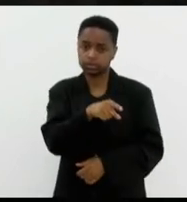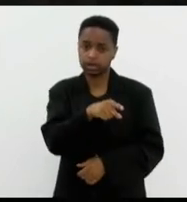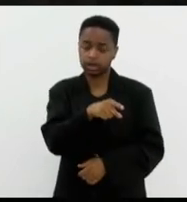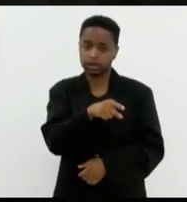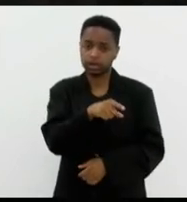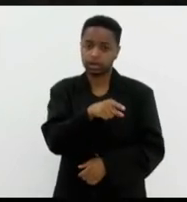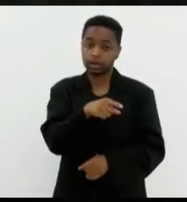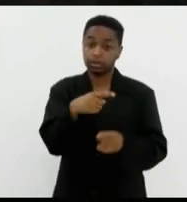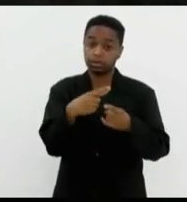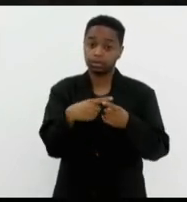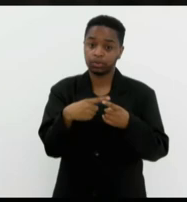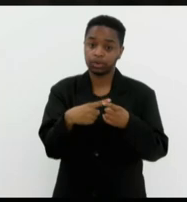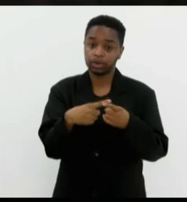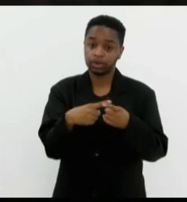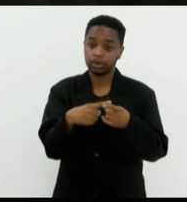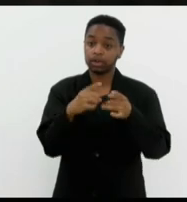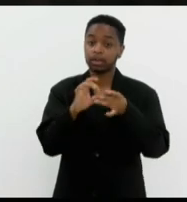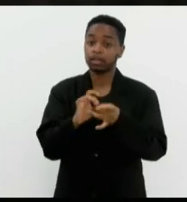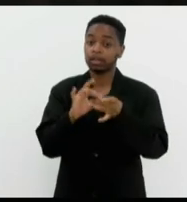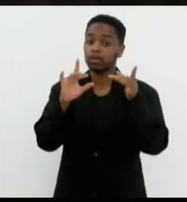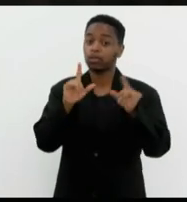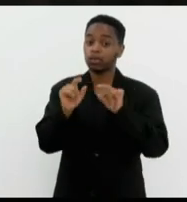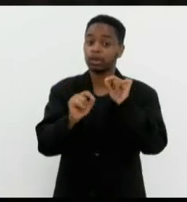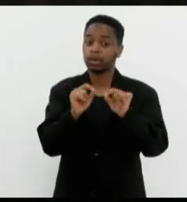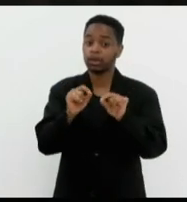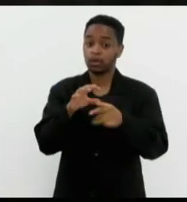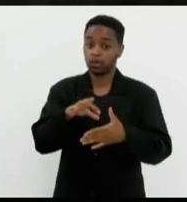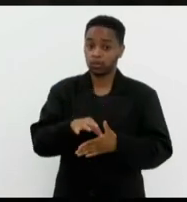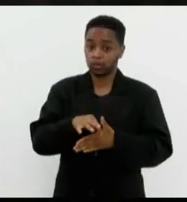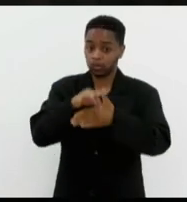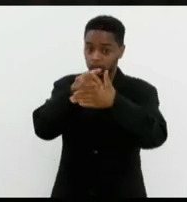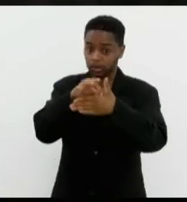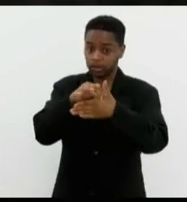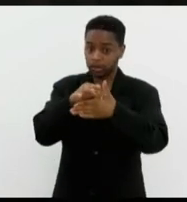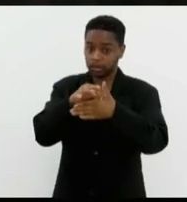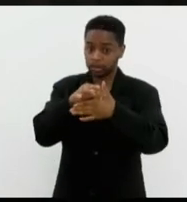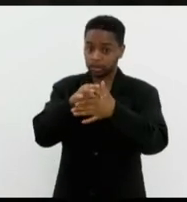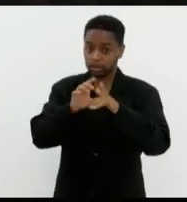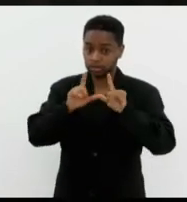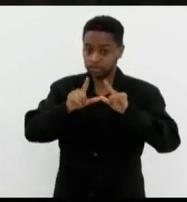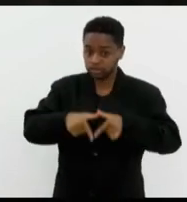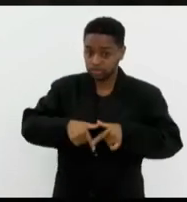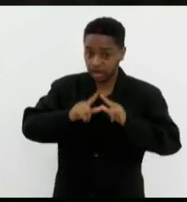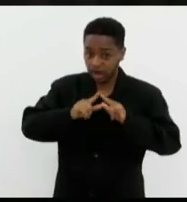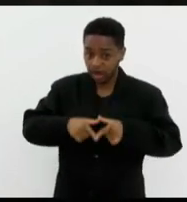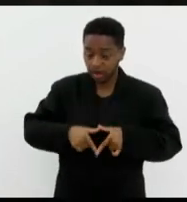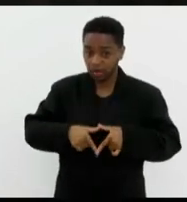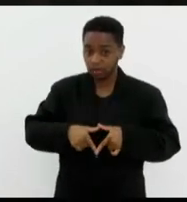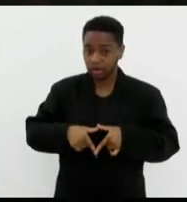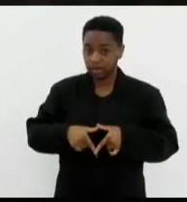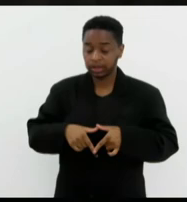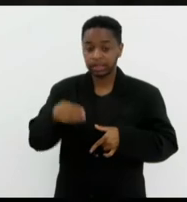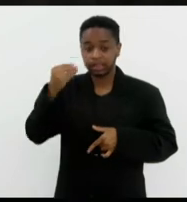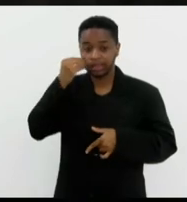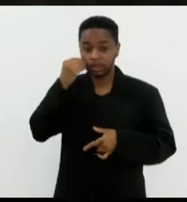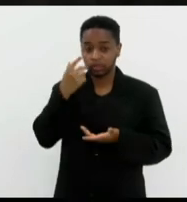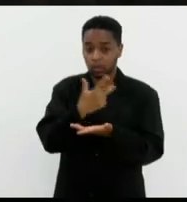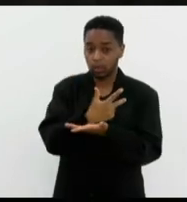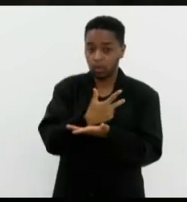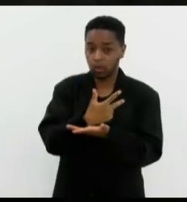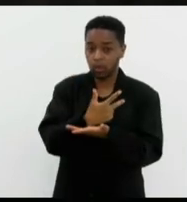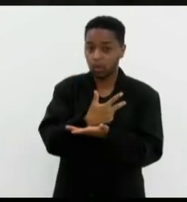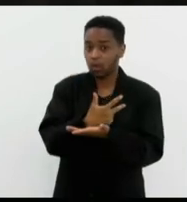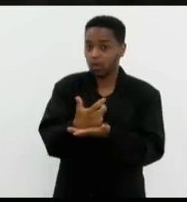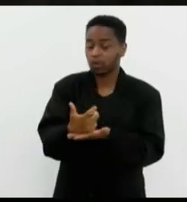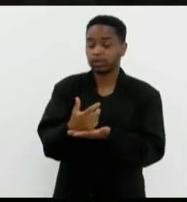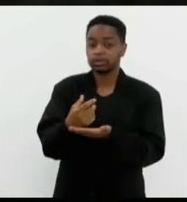propiciou que a liderança de Israel, Netanyahu, que quis dar um golpe, inclusive